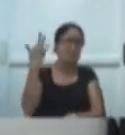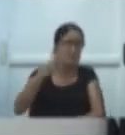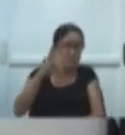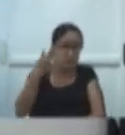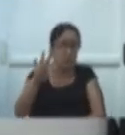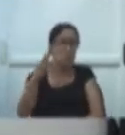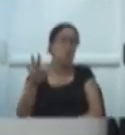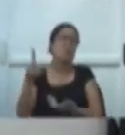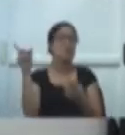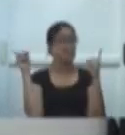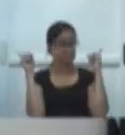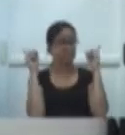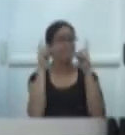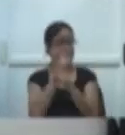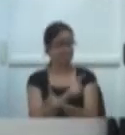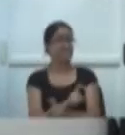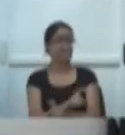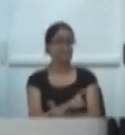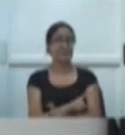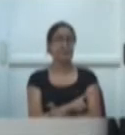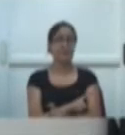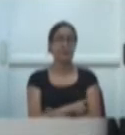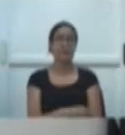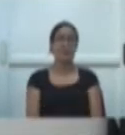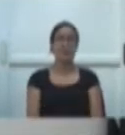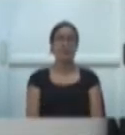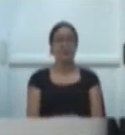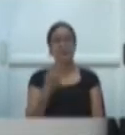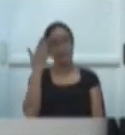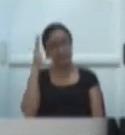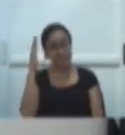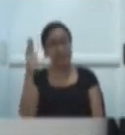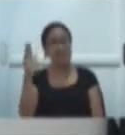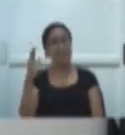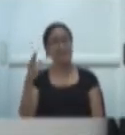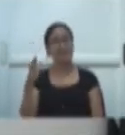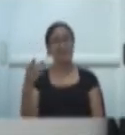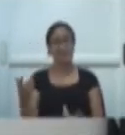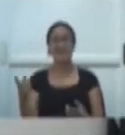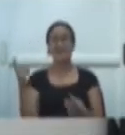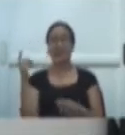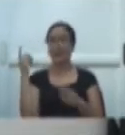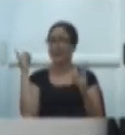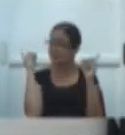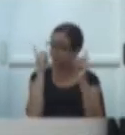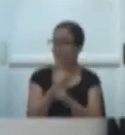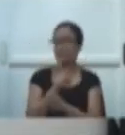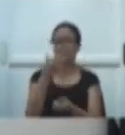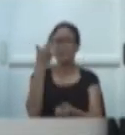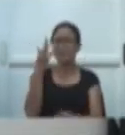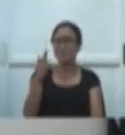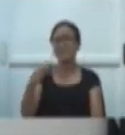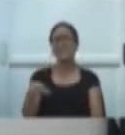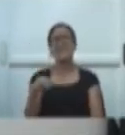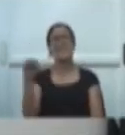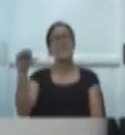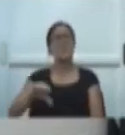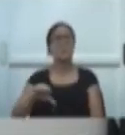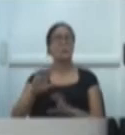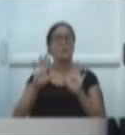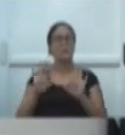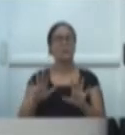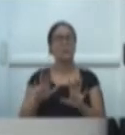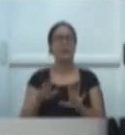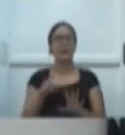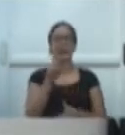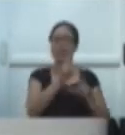que entender essa situação porque estamos passando. Mas, na verdade, falar que os funcionários da